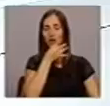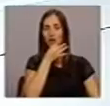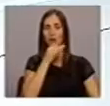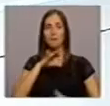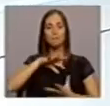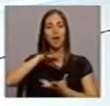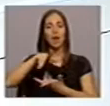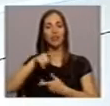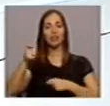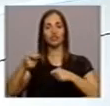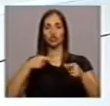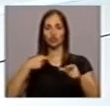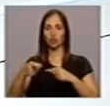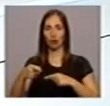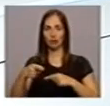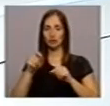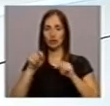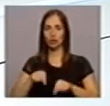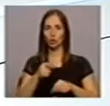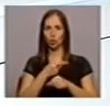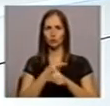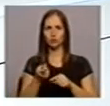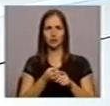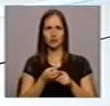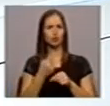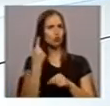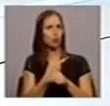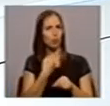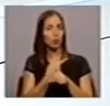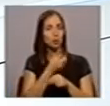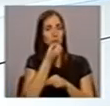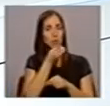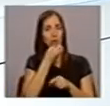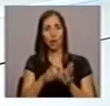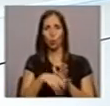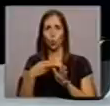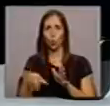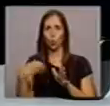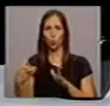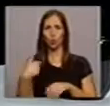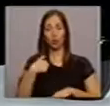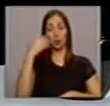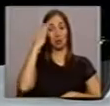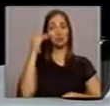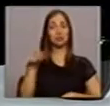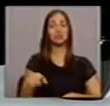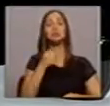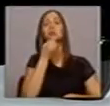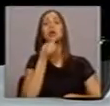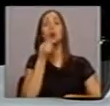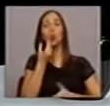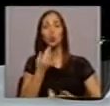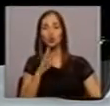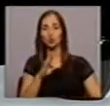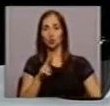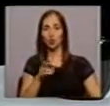e das nossas estrelas. Hoje tens aqui algumas coisas interessantes, uma delas é bem complexa de explicar. Estou mortinho por ver como é que vais fazer isto, de Júpiter. Mas para já,